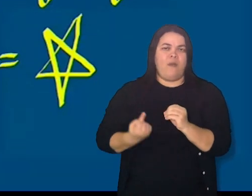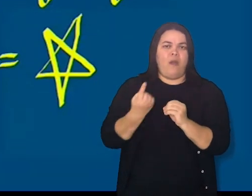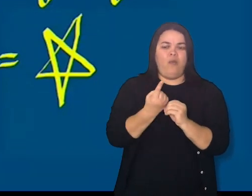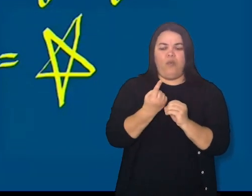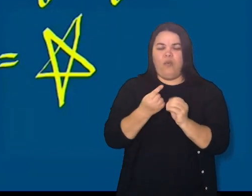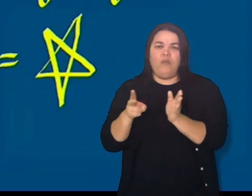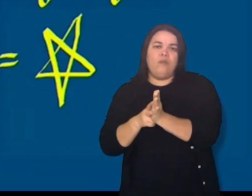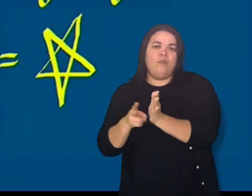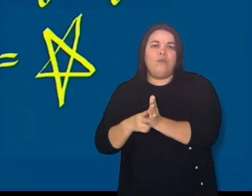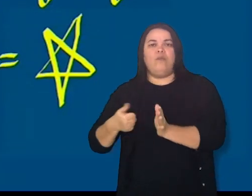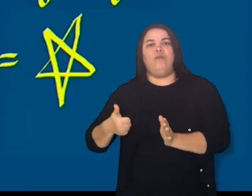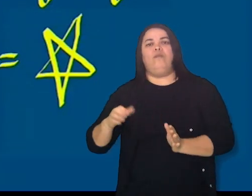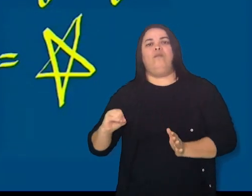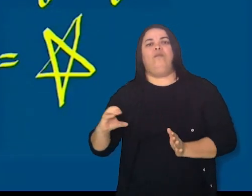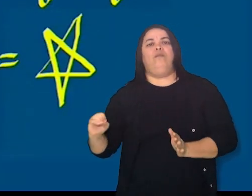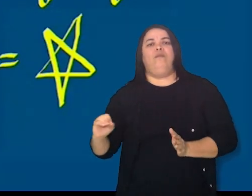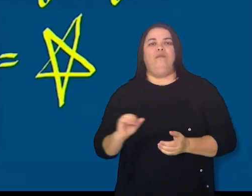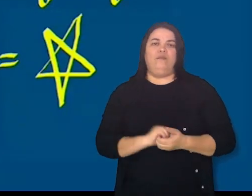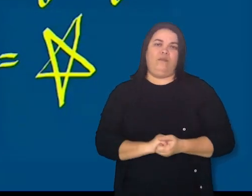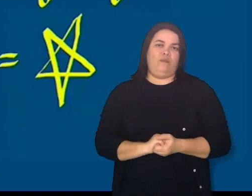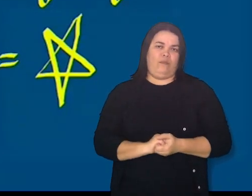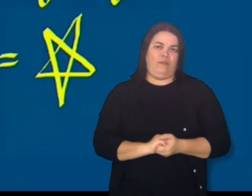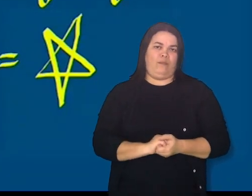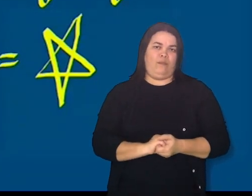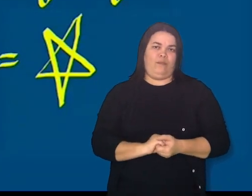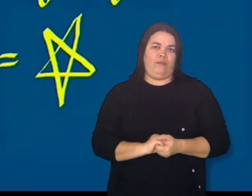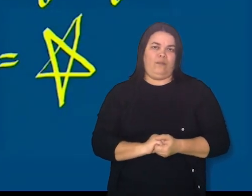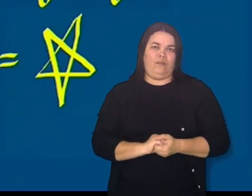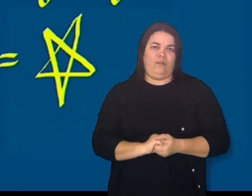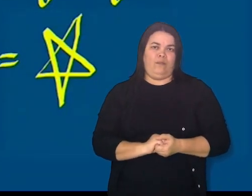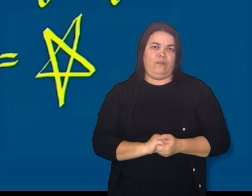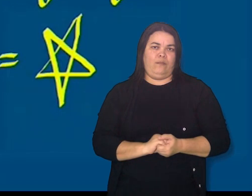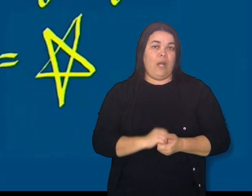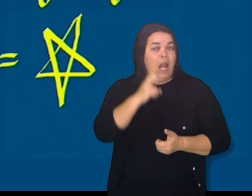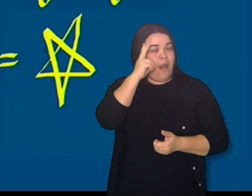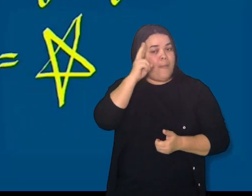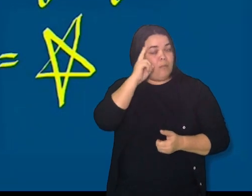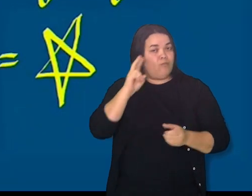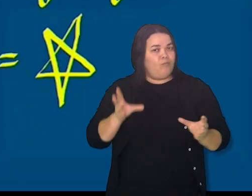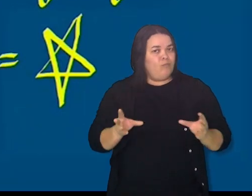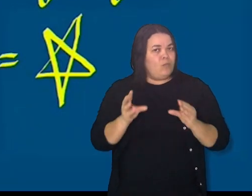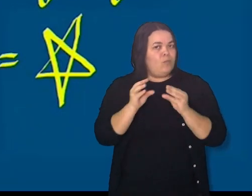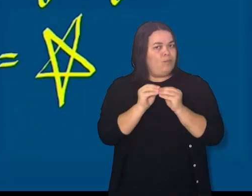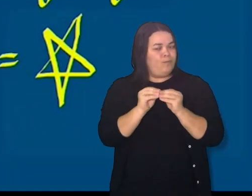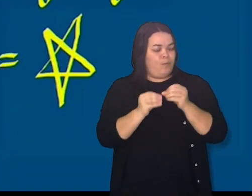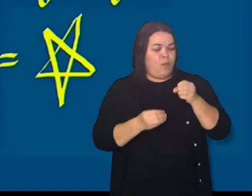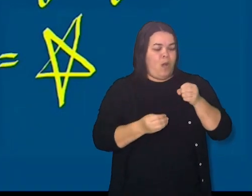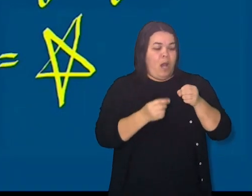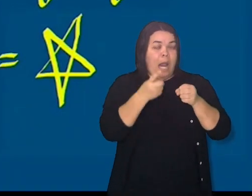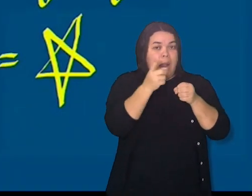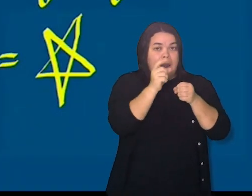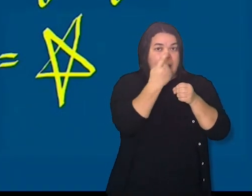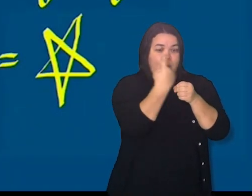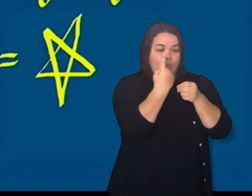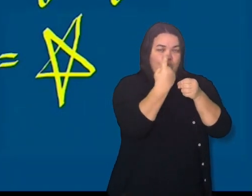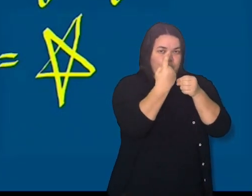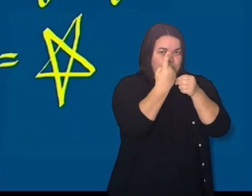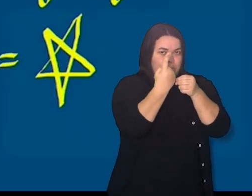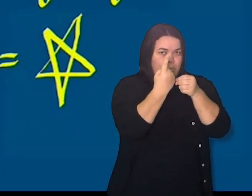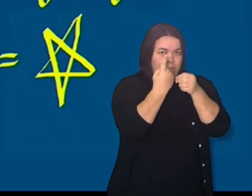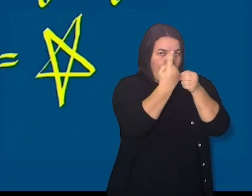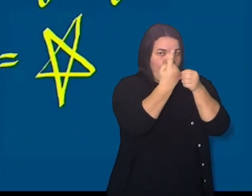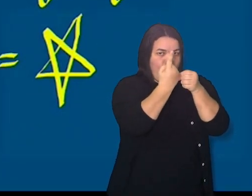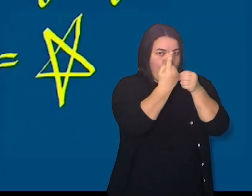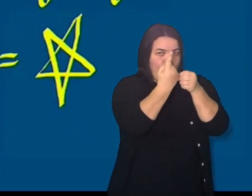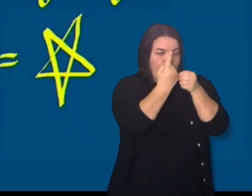a 1 é igual a 100. Então, lembrando, expoente